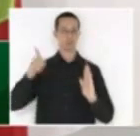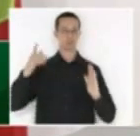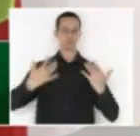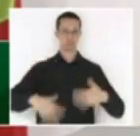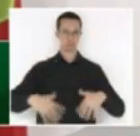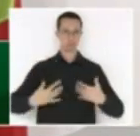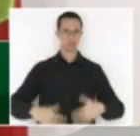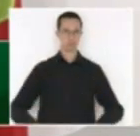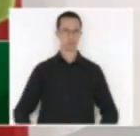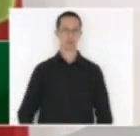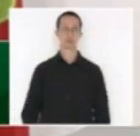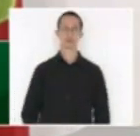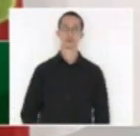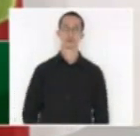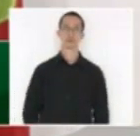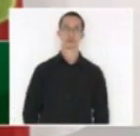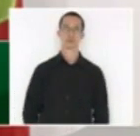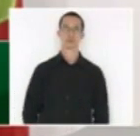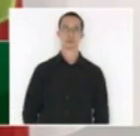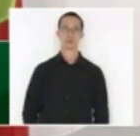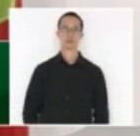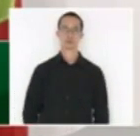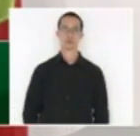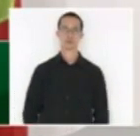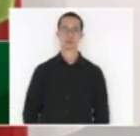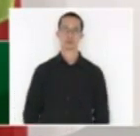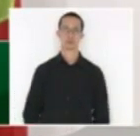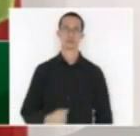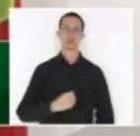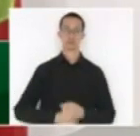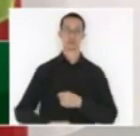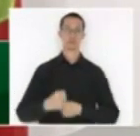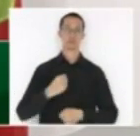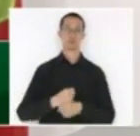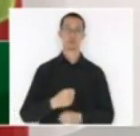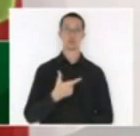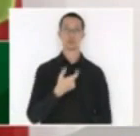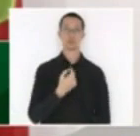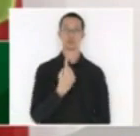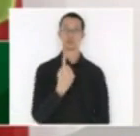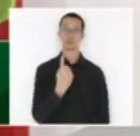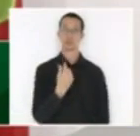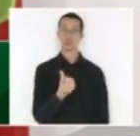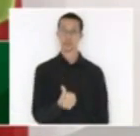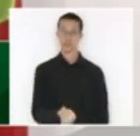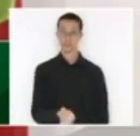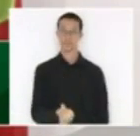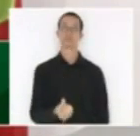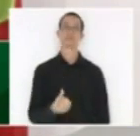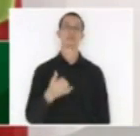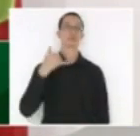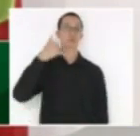hoje. Em 2016, o Disque Denúncia recebeu